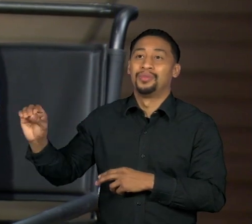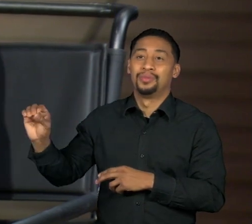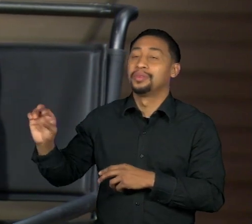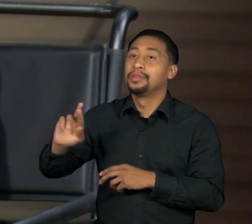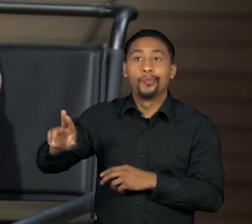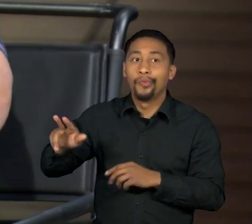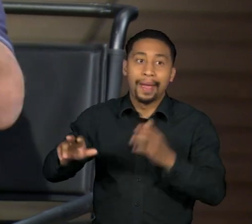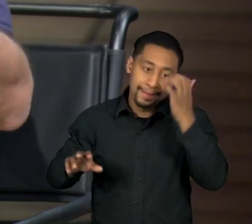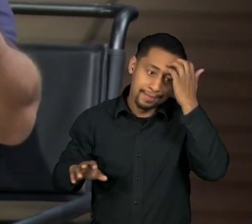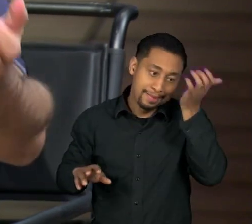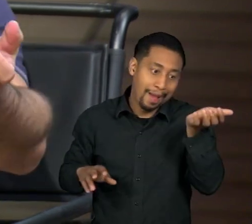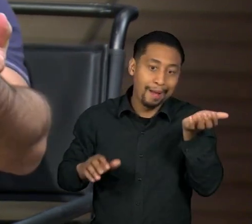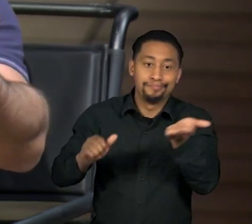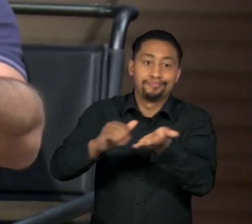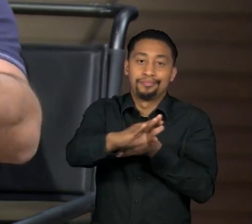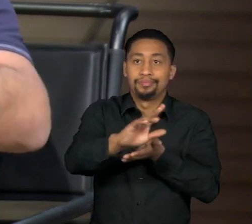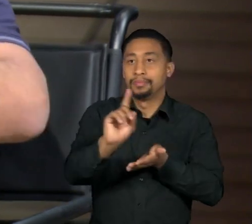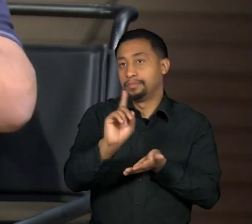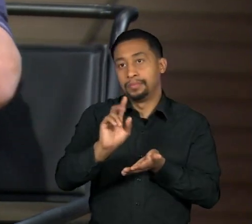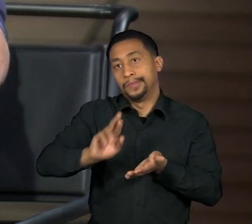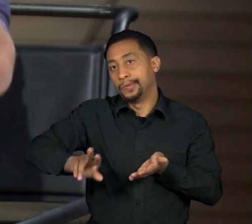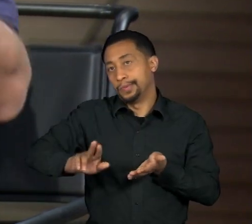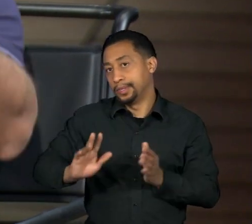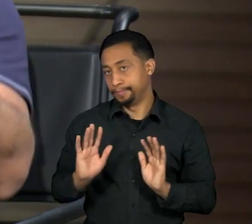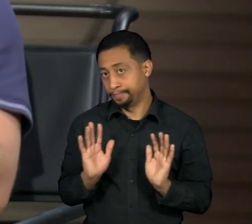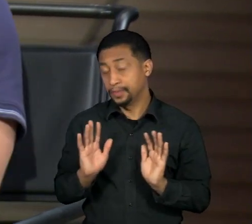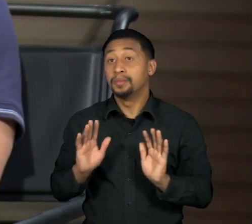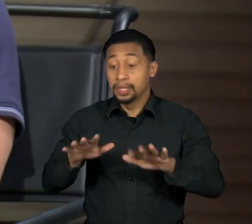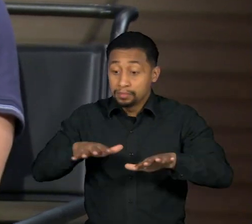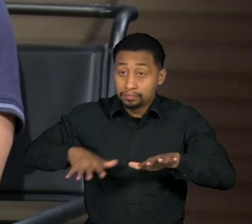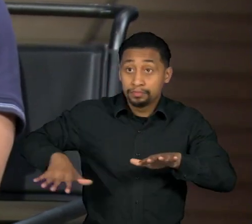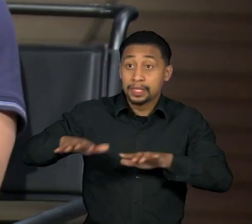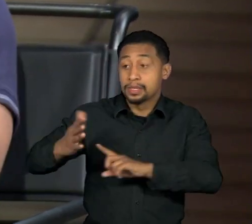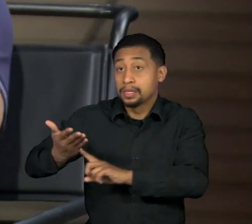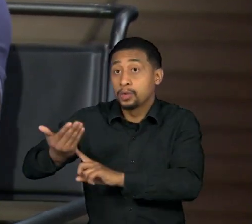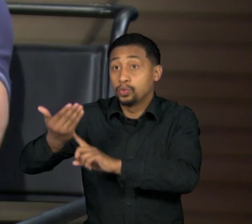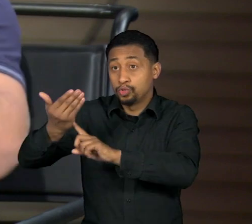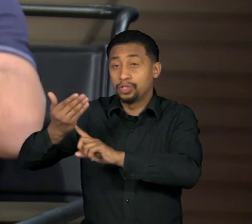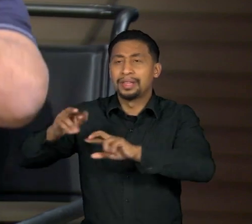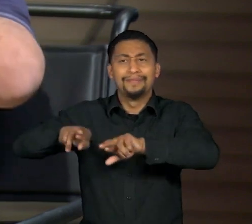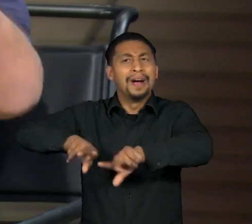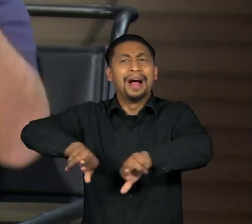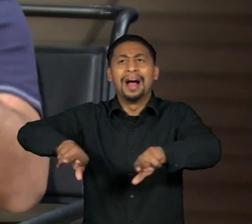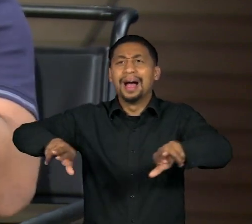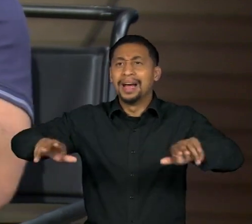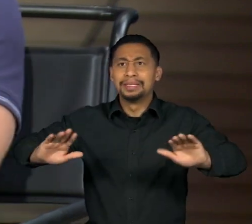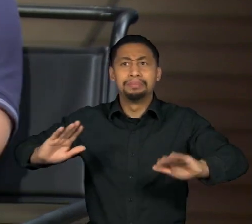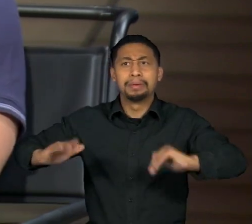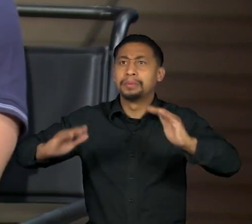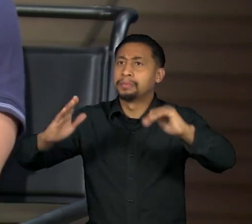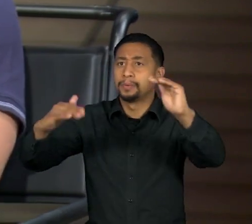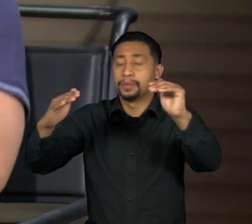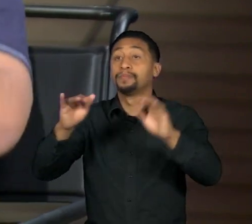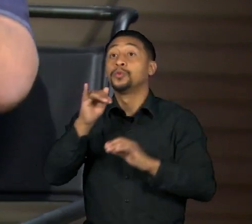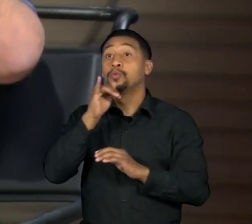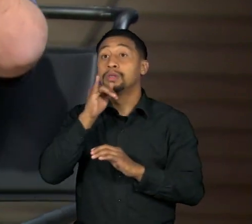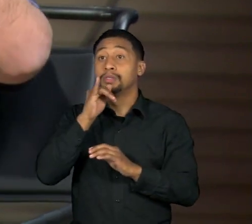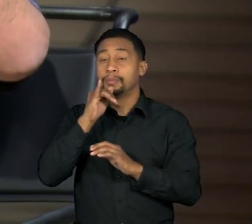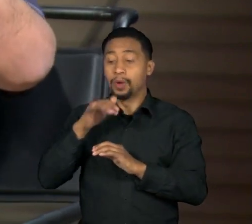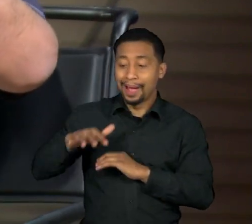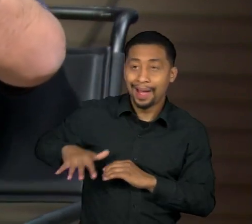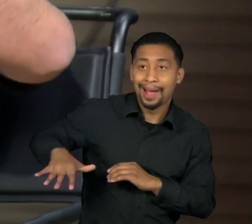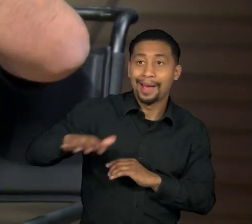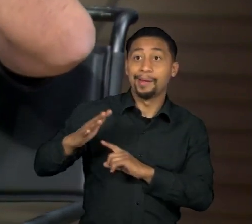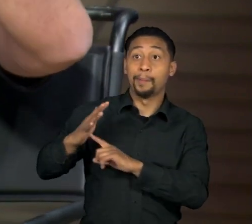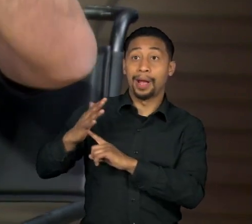tem toda uma evolução acontecendo em várias tecnologias diferentes. Vamos falar a própria automação como um todo. Ok, mas quem